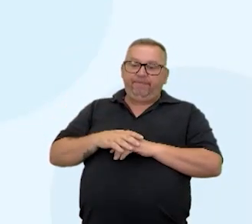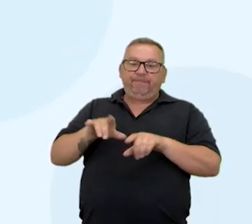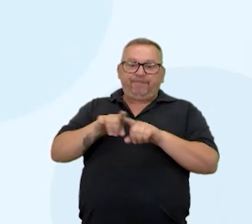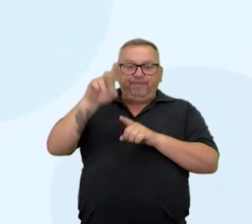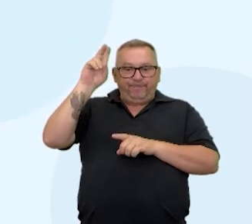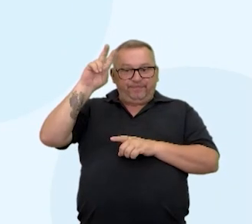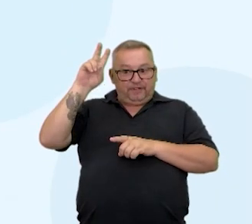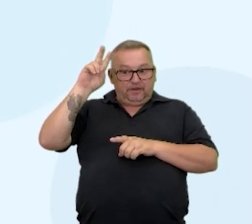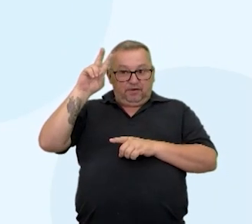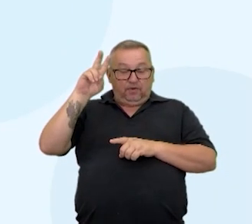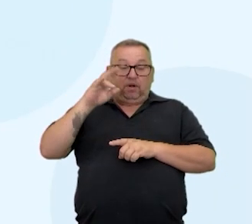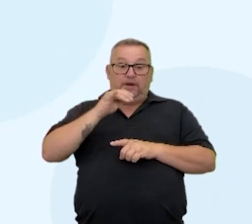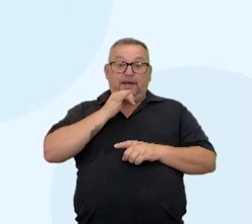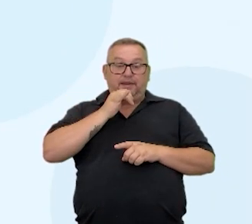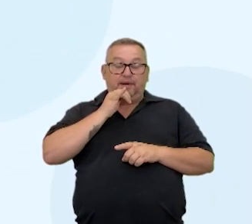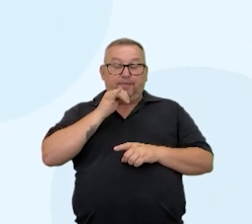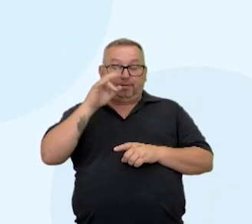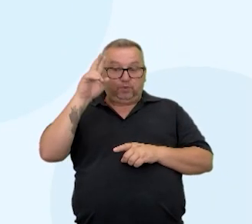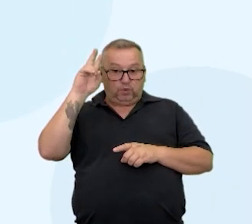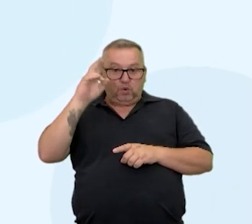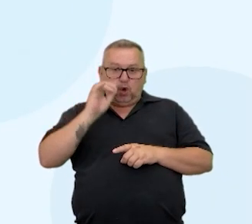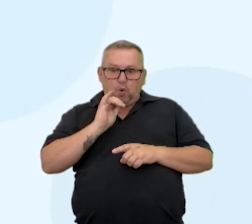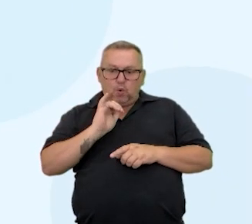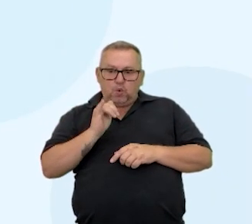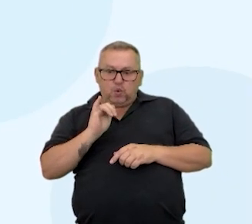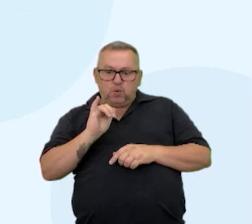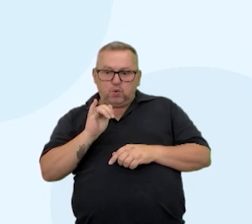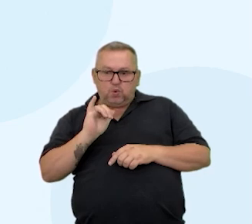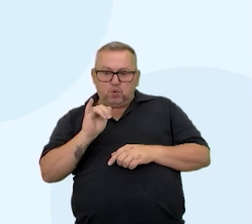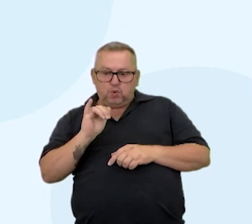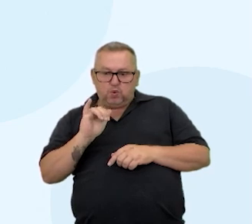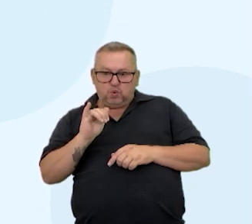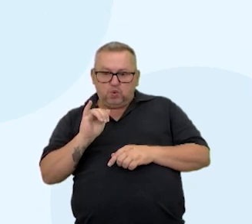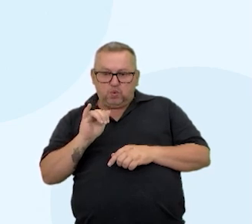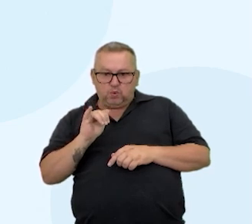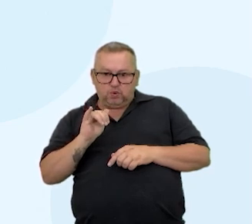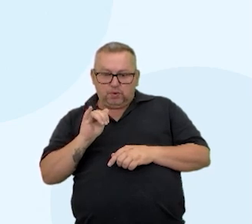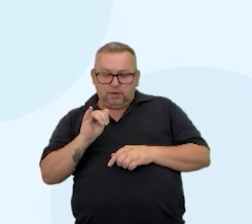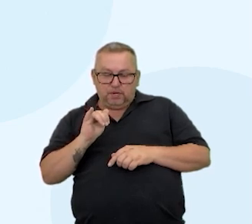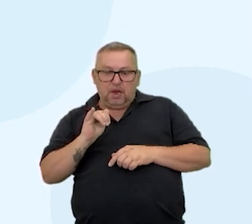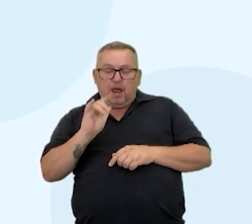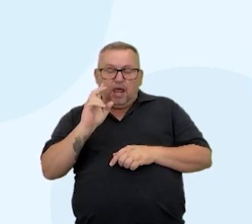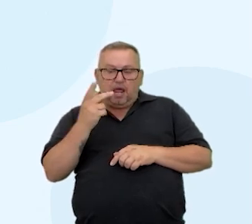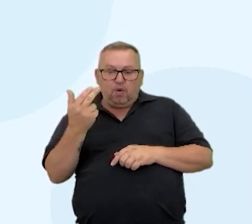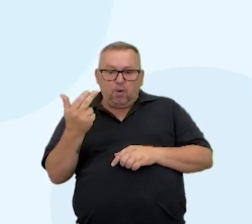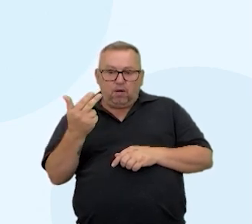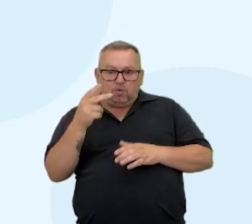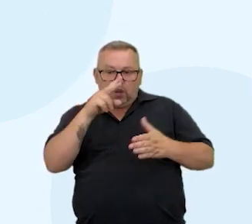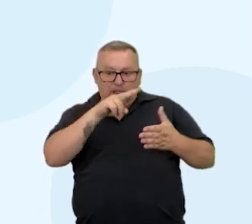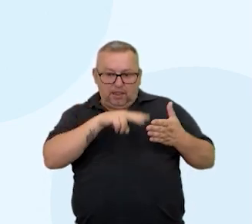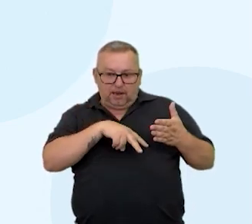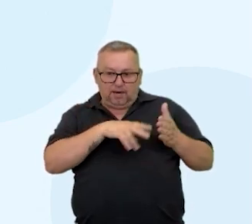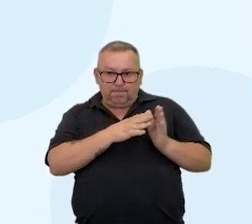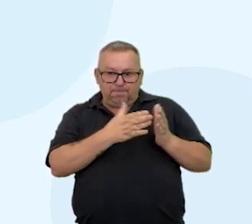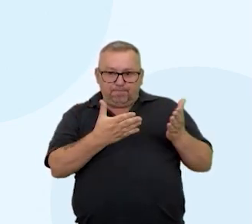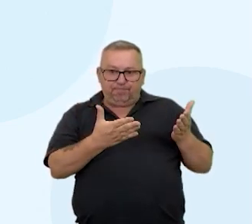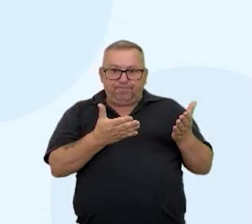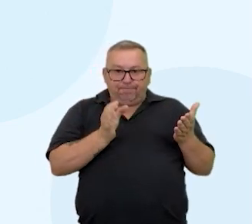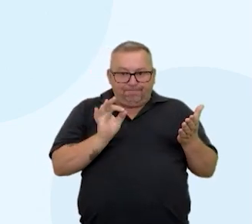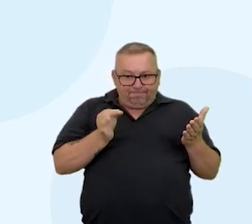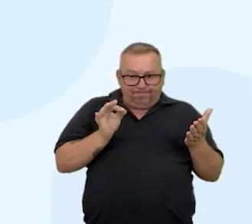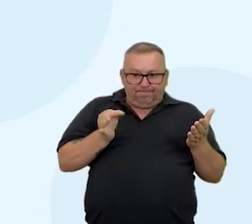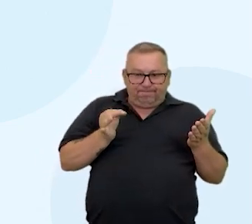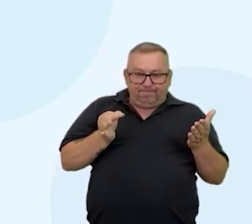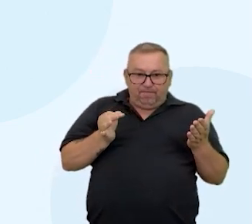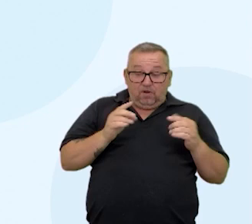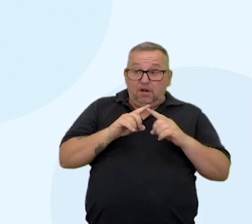histórias contadas são diferentes das histórias lidas, tá? E a palavra tradição, para essa galera tão jovem,